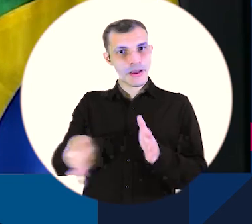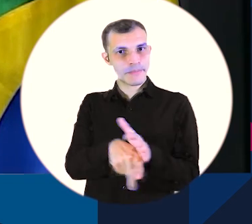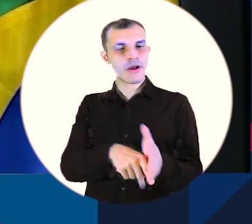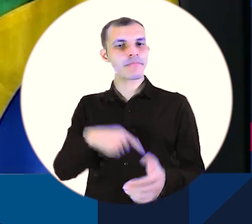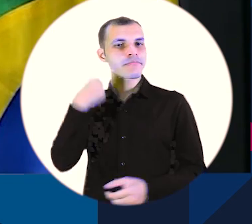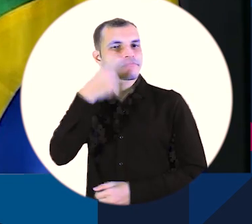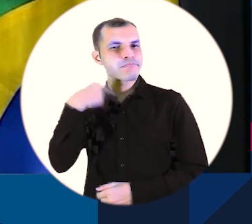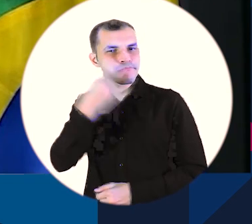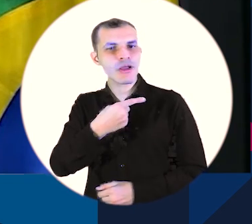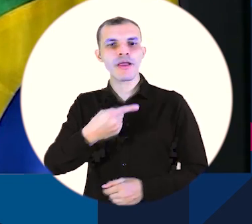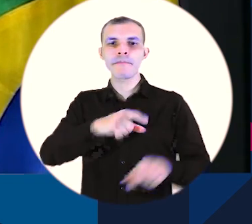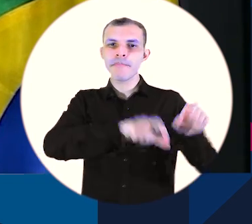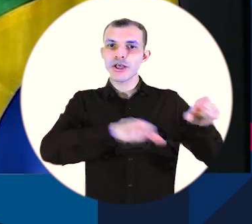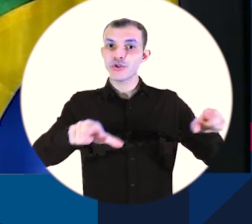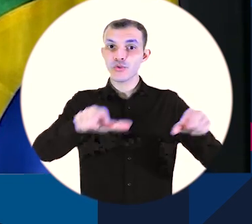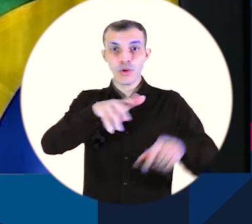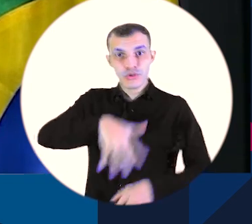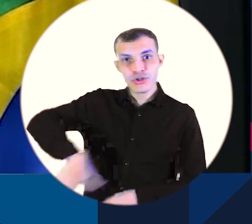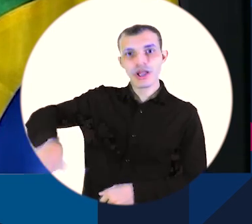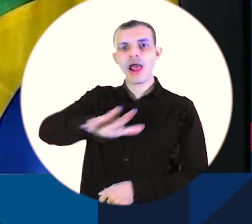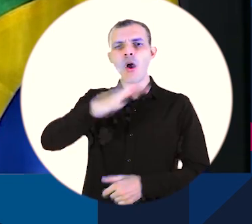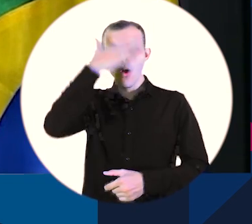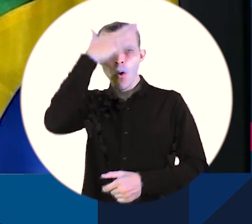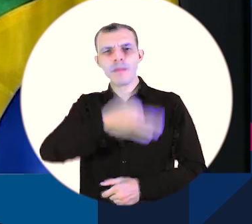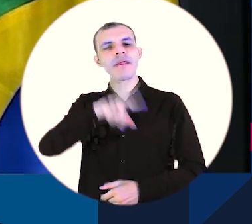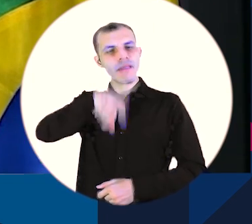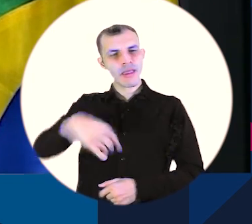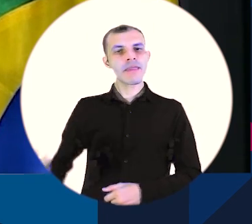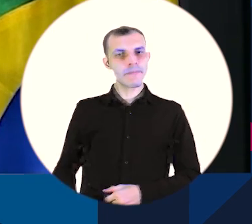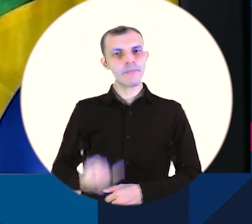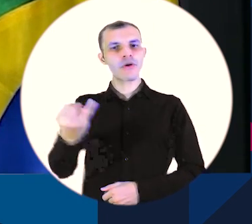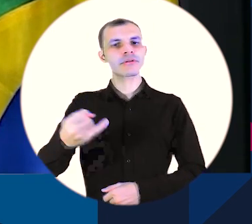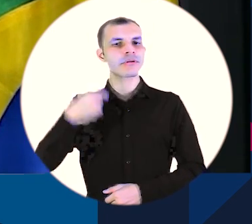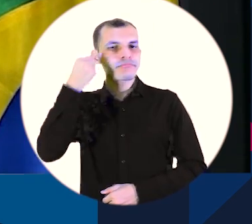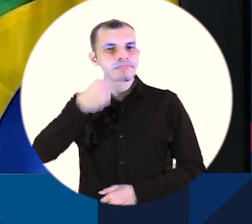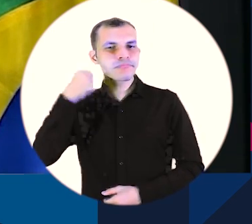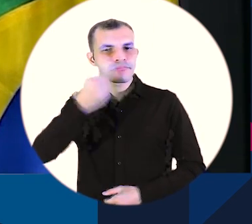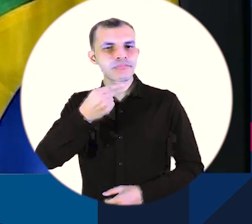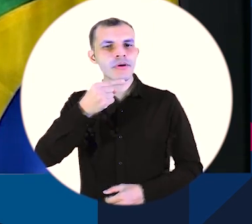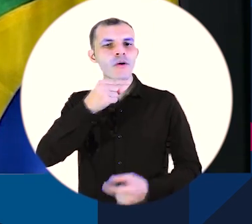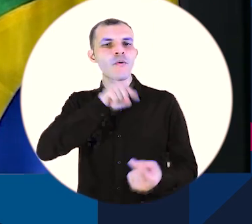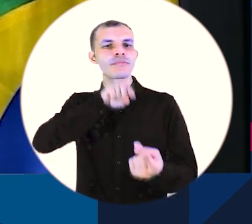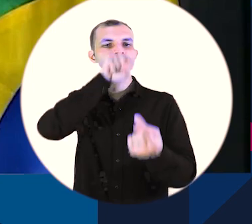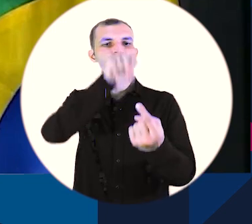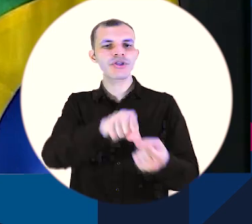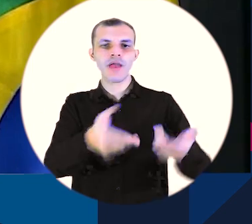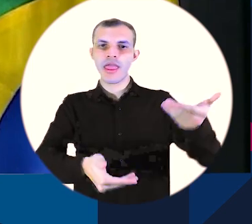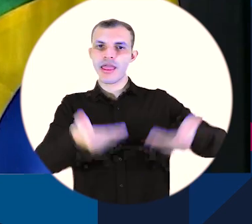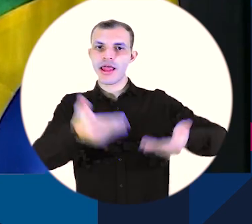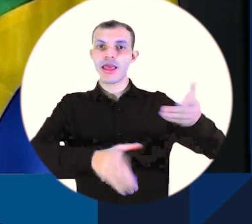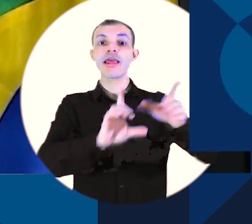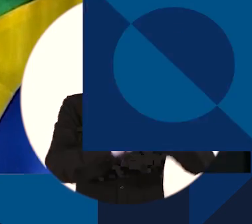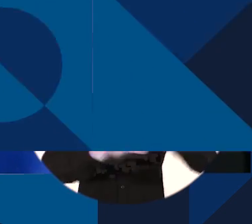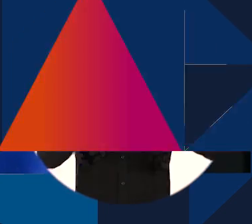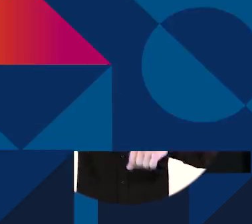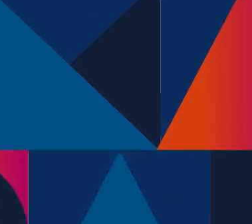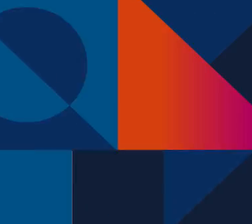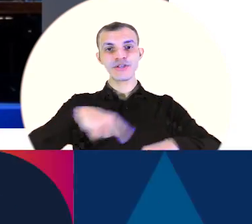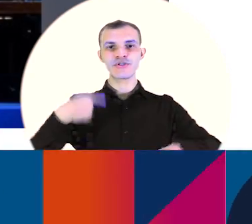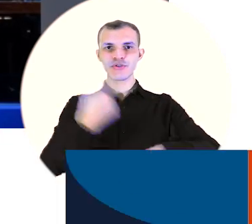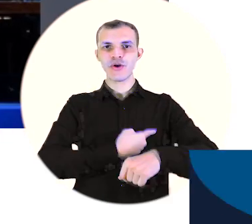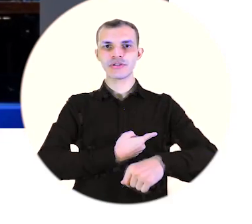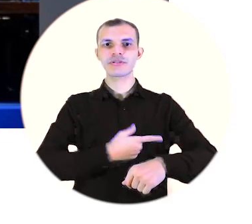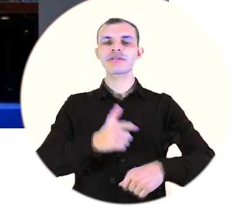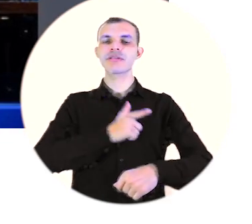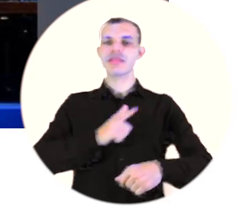data a ser comemorada por todos que compreendem a relevância da advocacia para o equilíbrio democrático em nosso país.